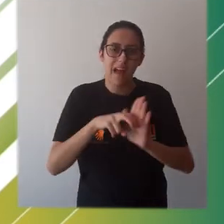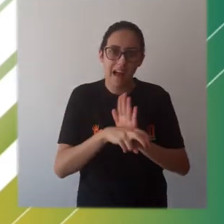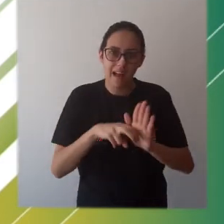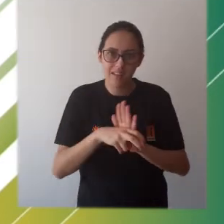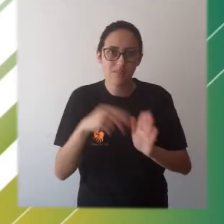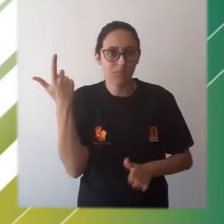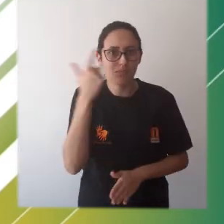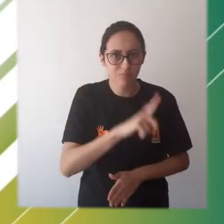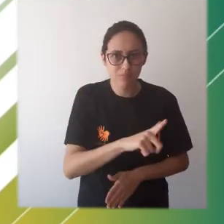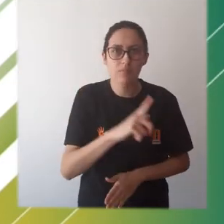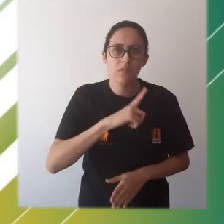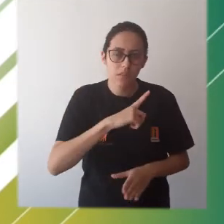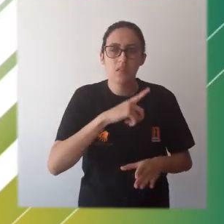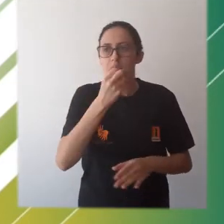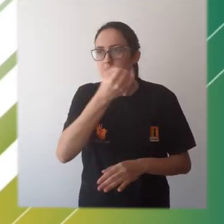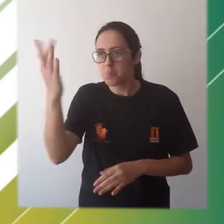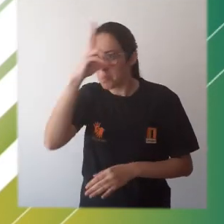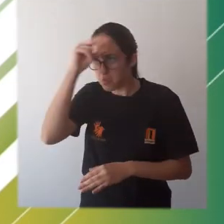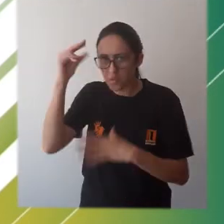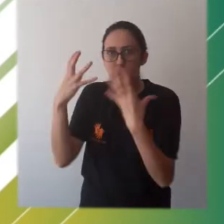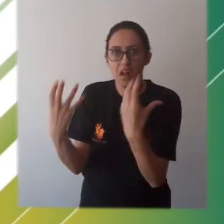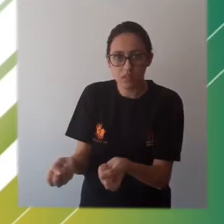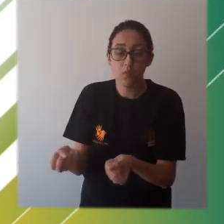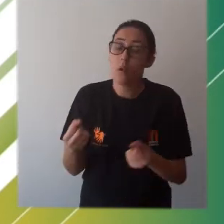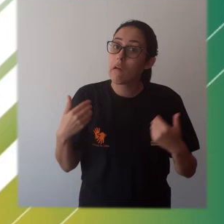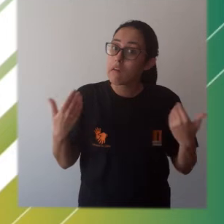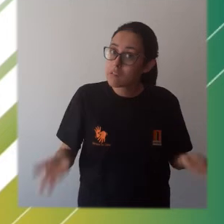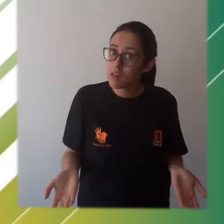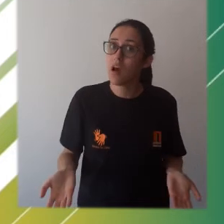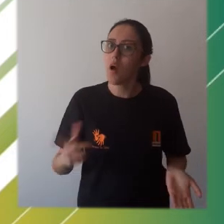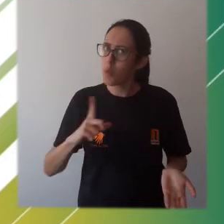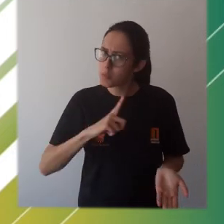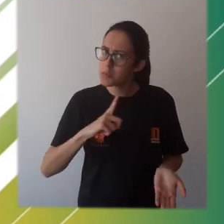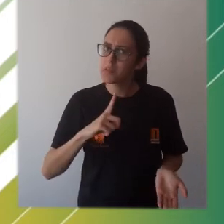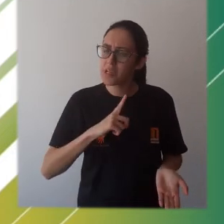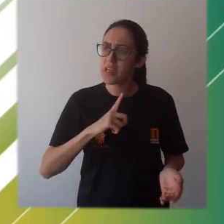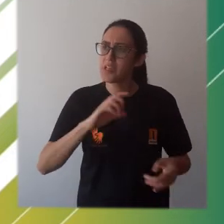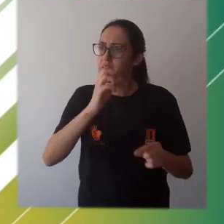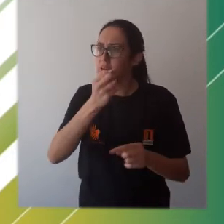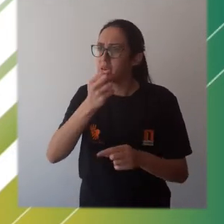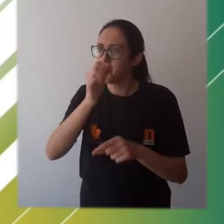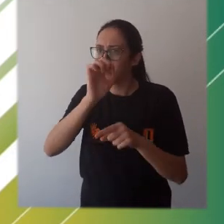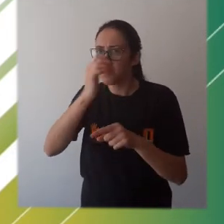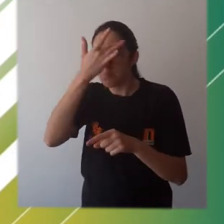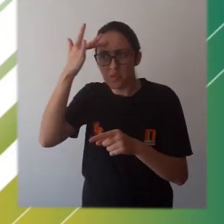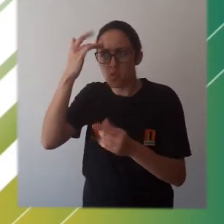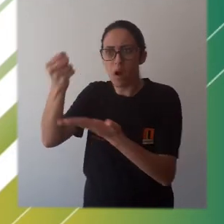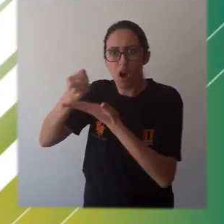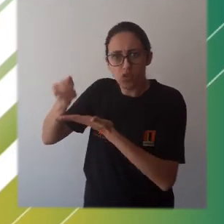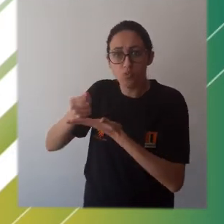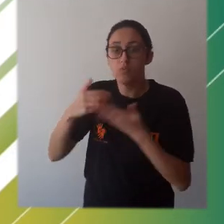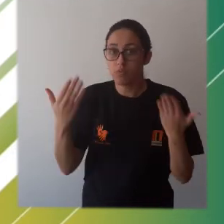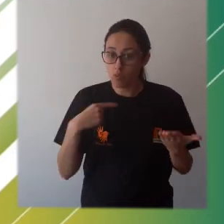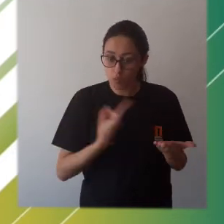dos projetos já desenvolvidos dentro das entidades ou dentro das prefeituras. Então, são ambientes que cada vez mais o Estado tem a